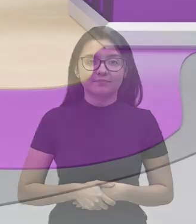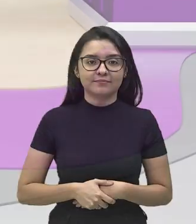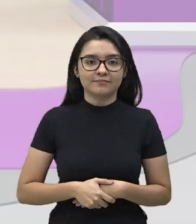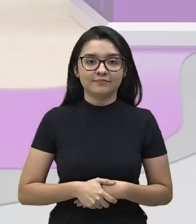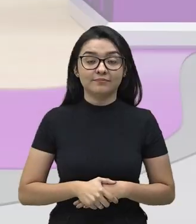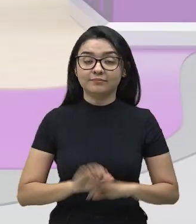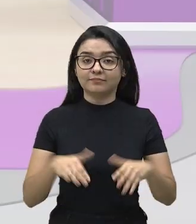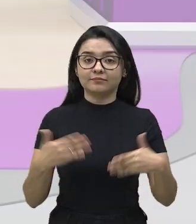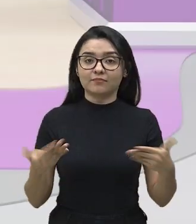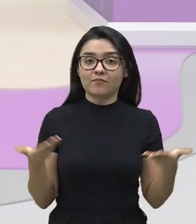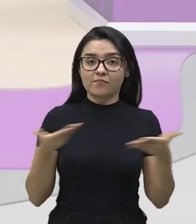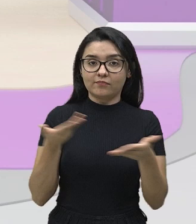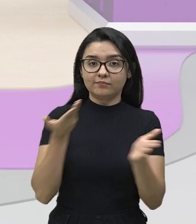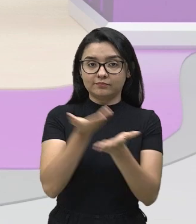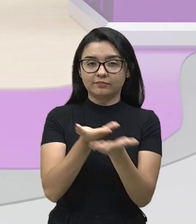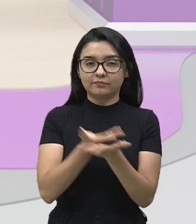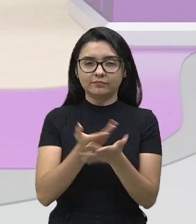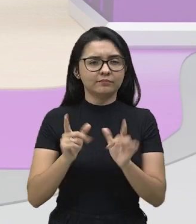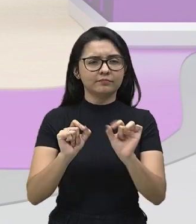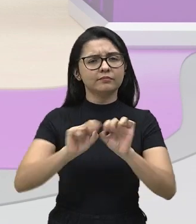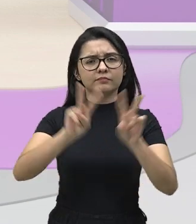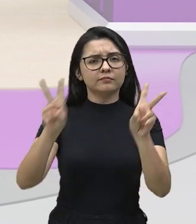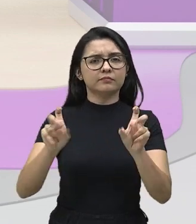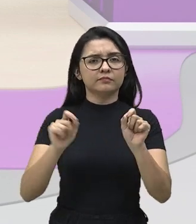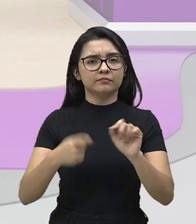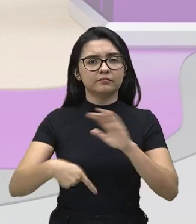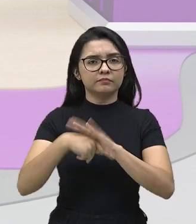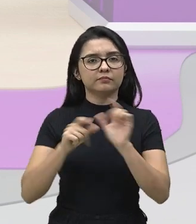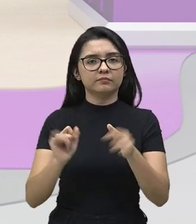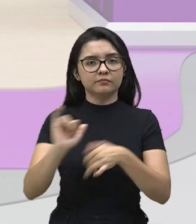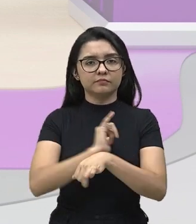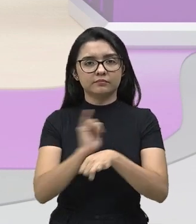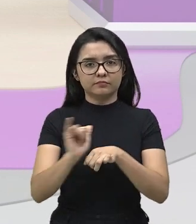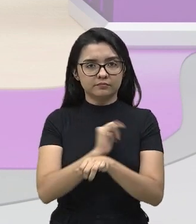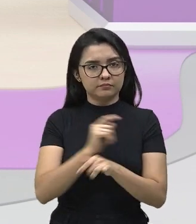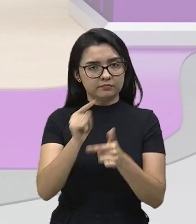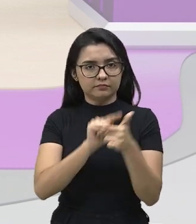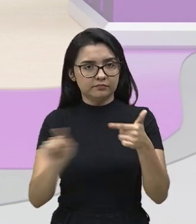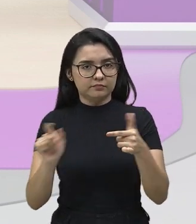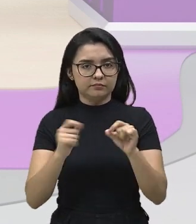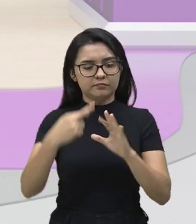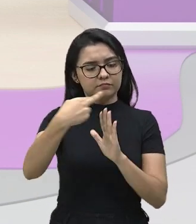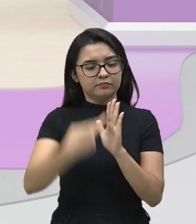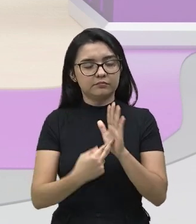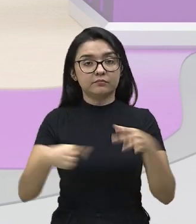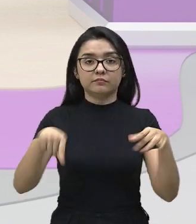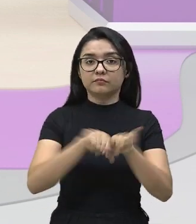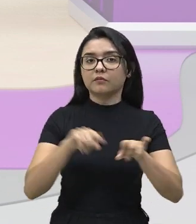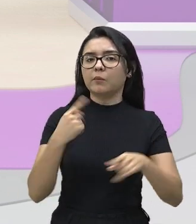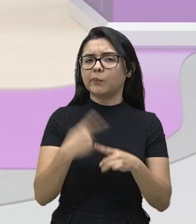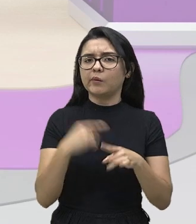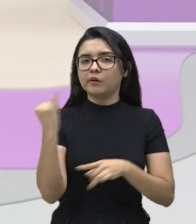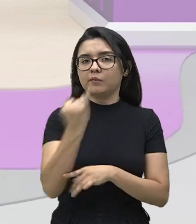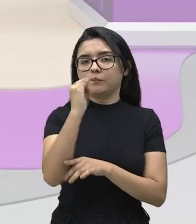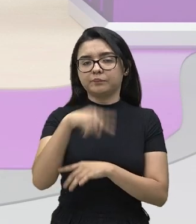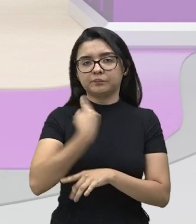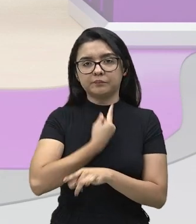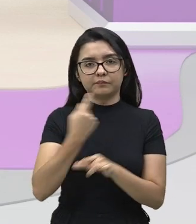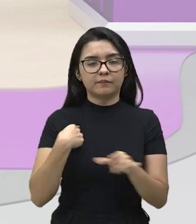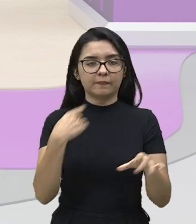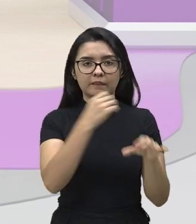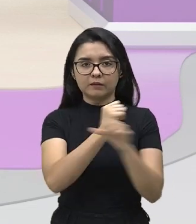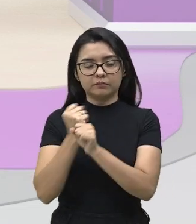Vamos falar na nossa aula sobre os critérios de divisibilidade. Por que eles são importantes? Quando a gente vai realizar